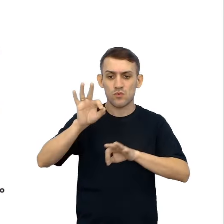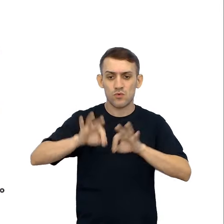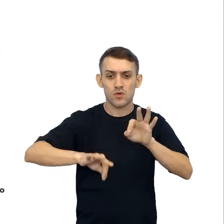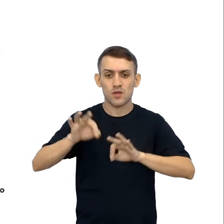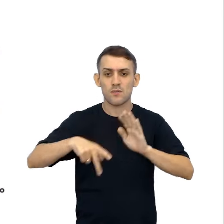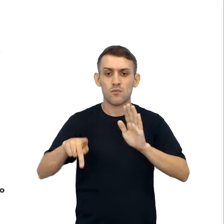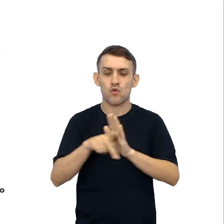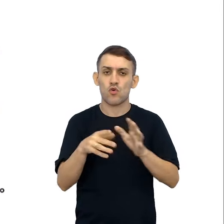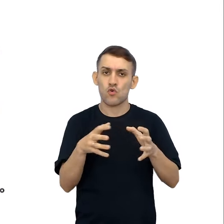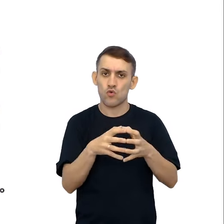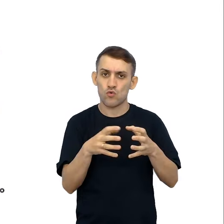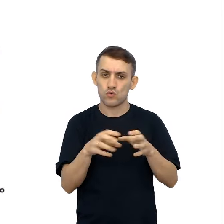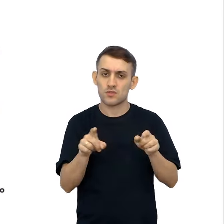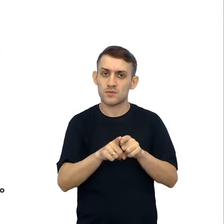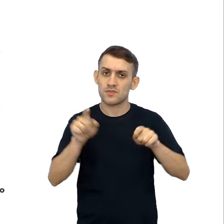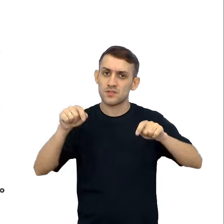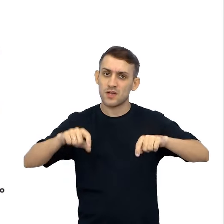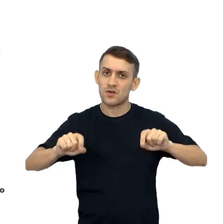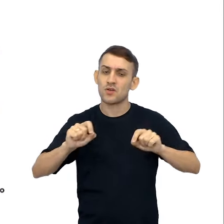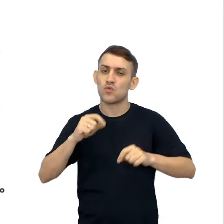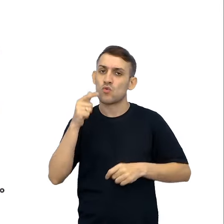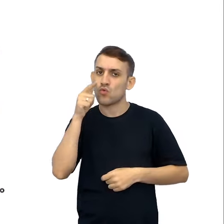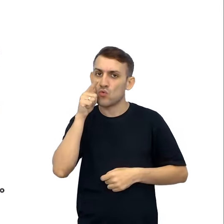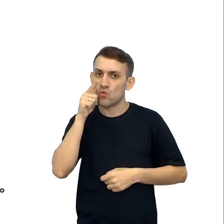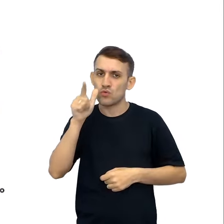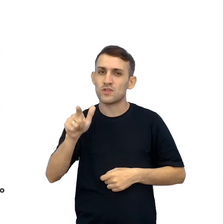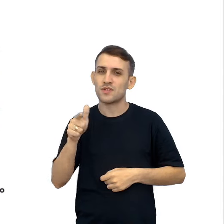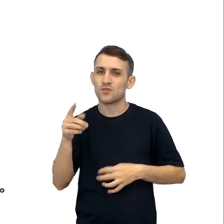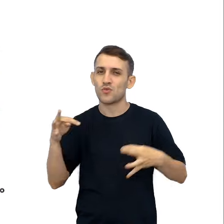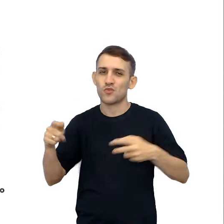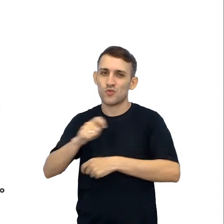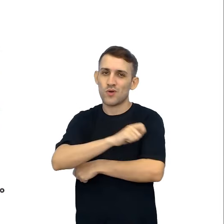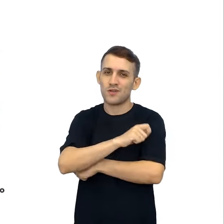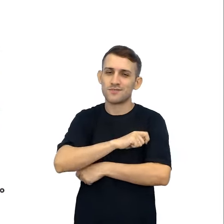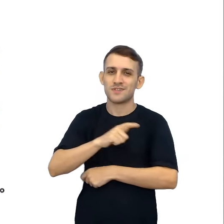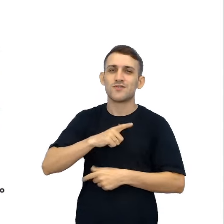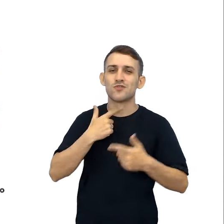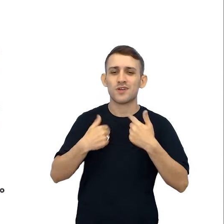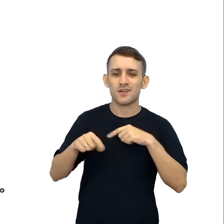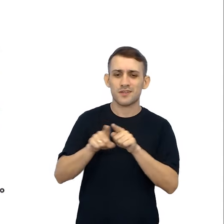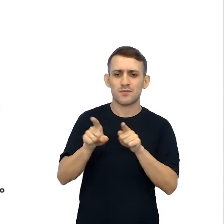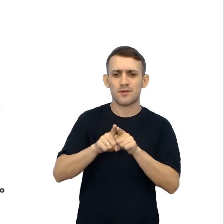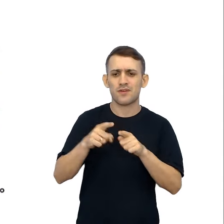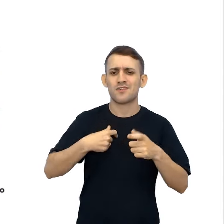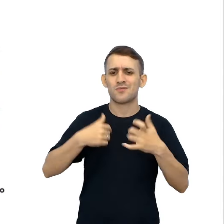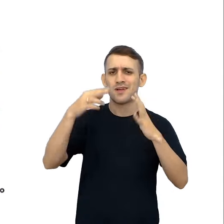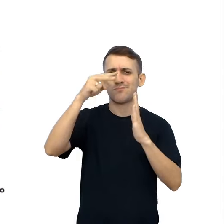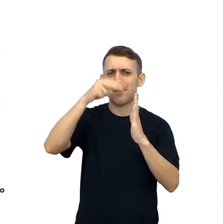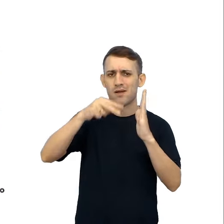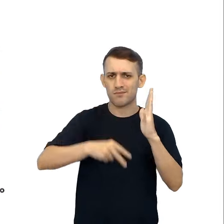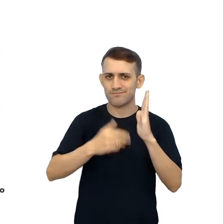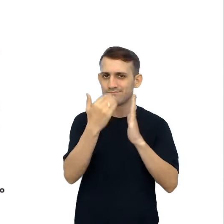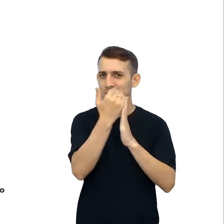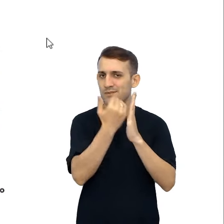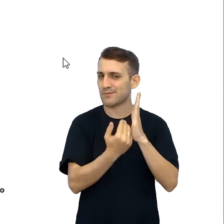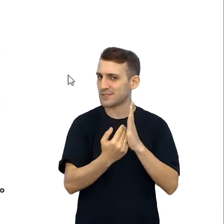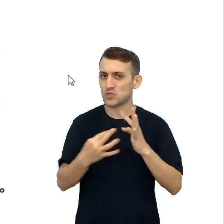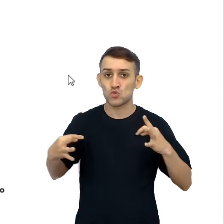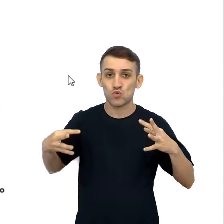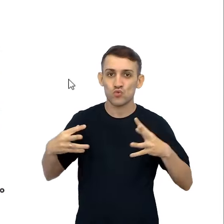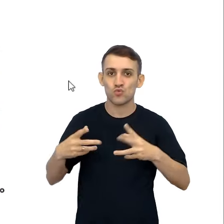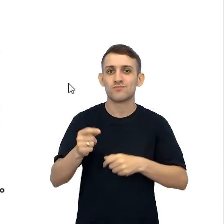forma coletiva, para que isso possa também contagiar os estudantes. Então, eu não vou me ater à leitura de todos os objetivos